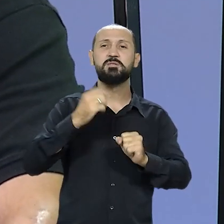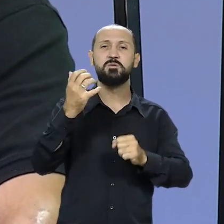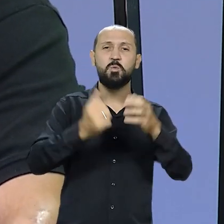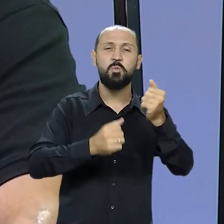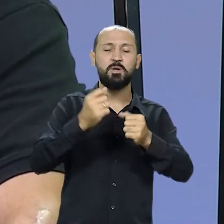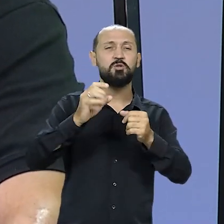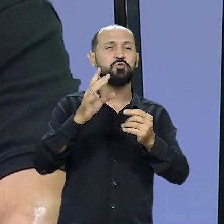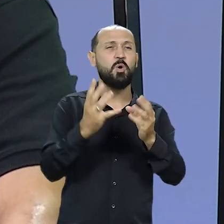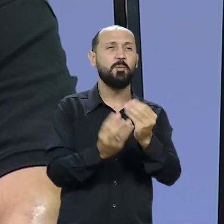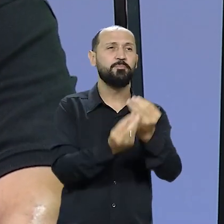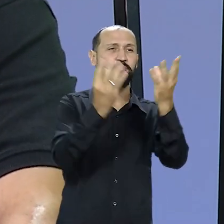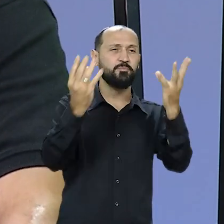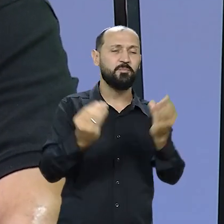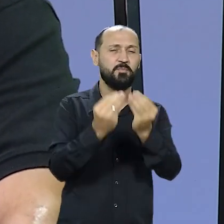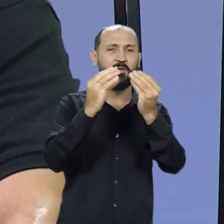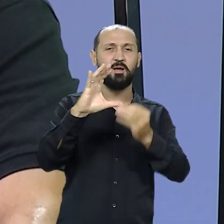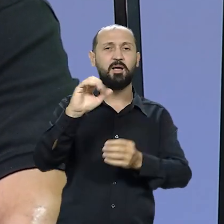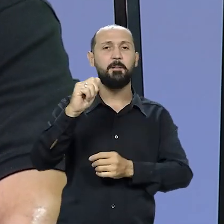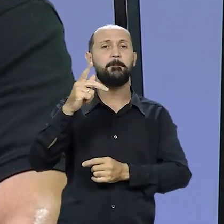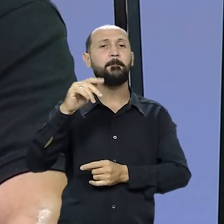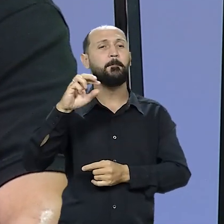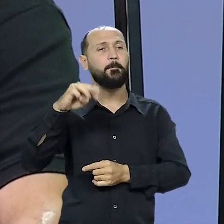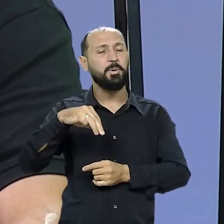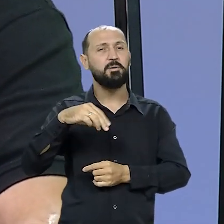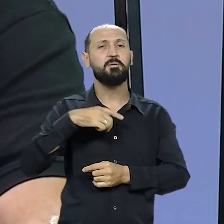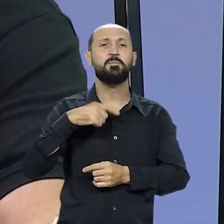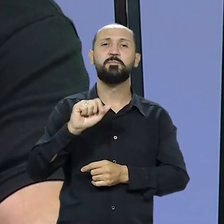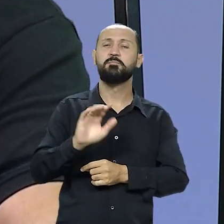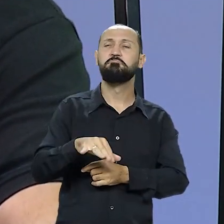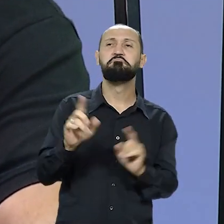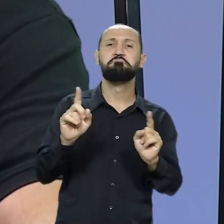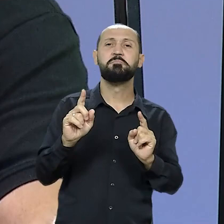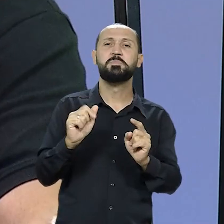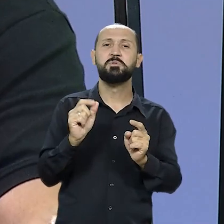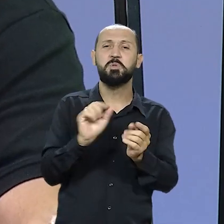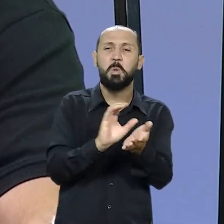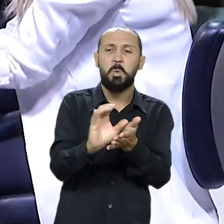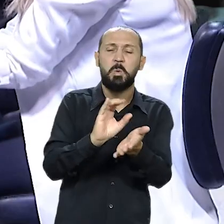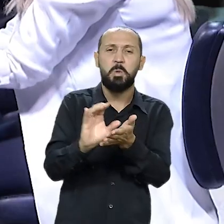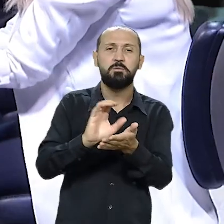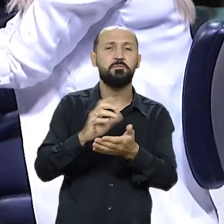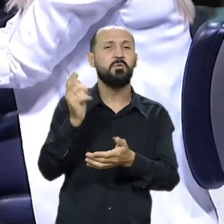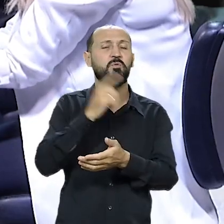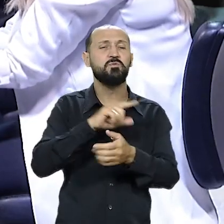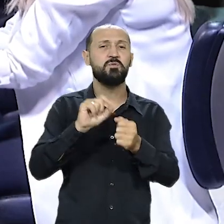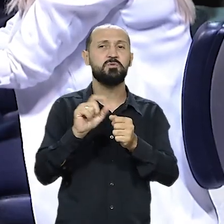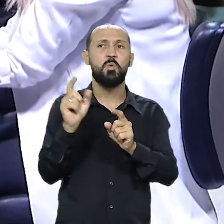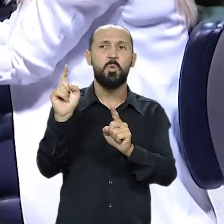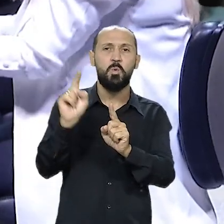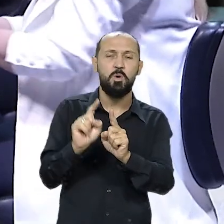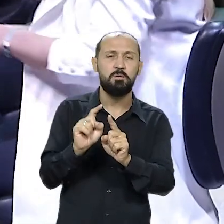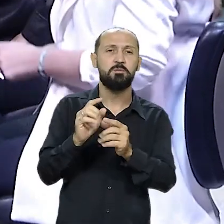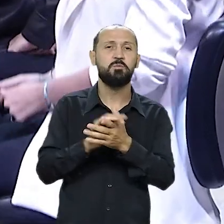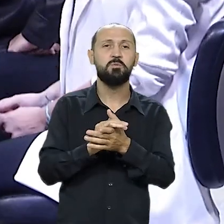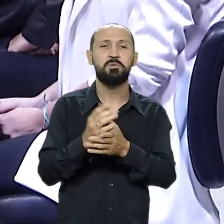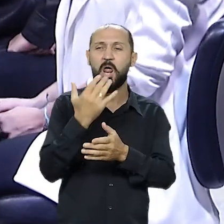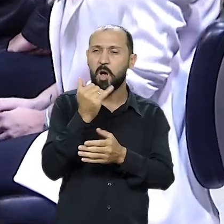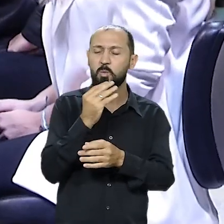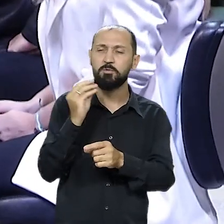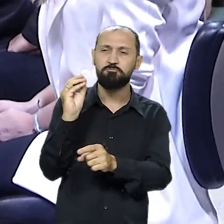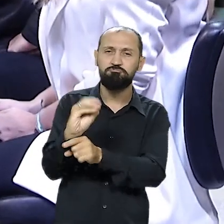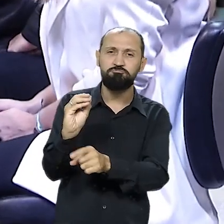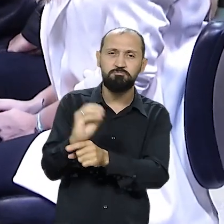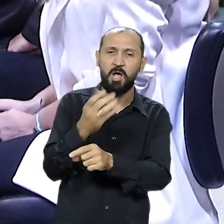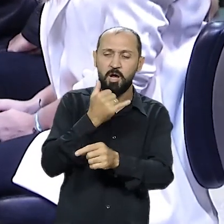um leite a capim, a pasto, então eu gasto menos, eu não preciso dar tanto concentrado para ela, ela vai produzir menos. Quando eu chego a